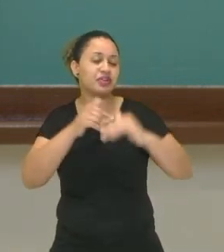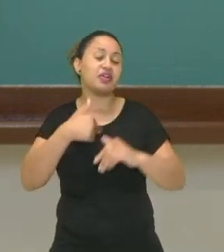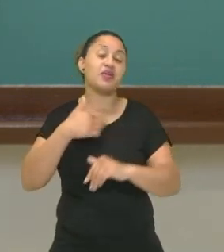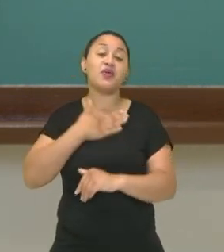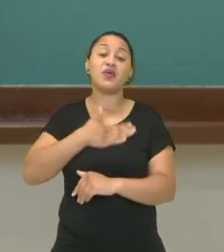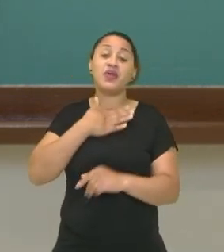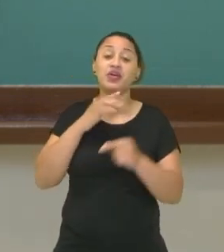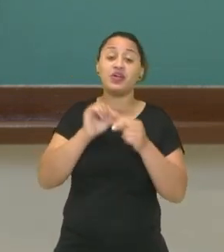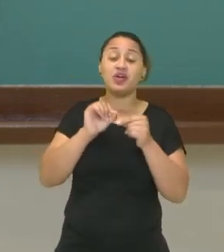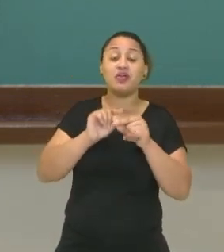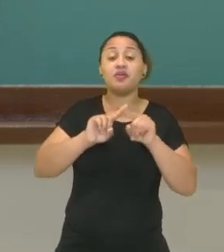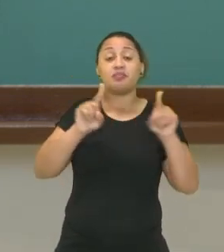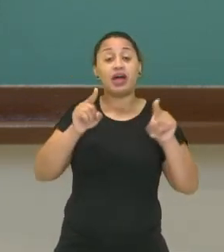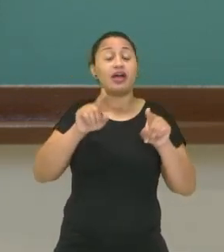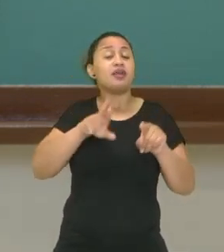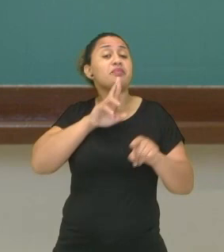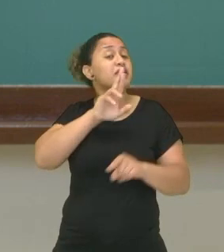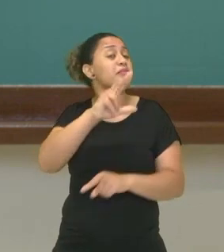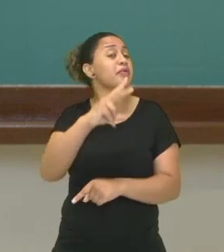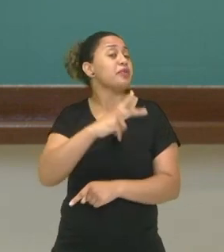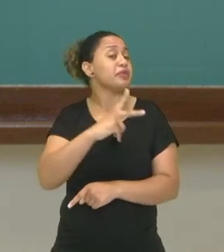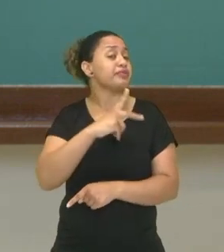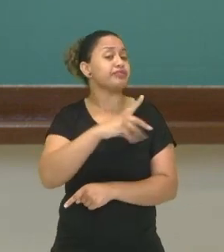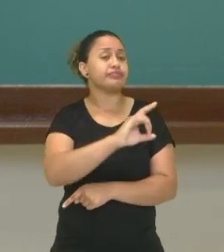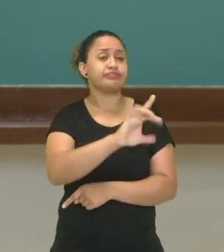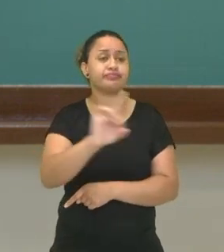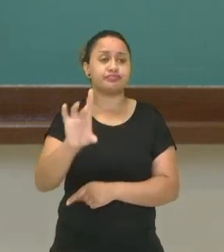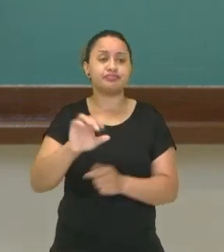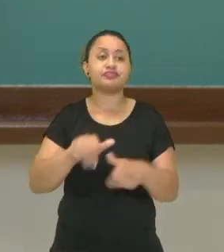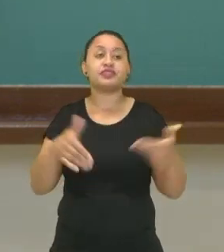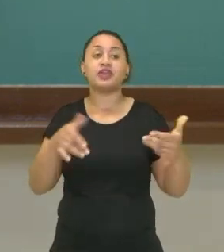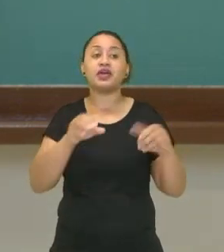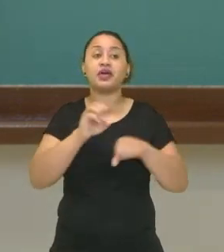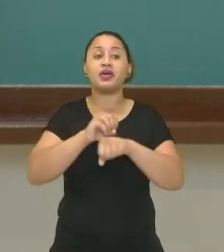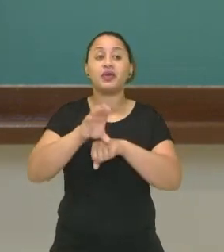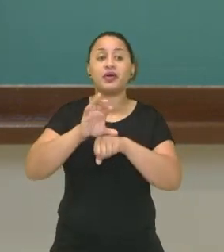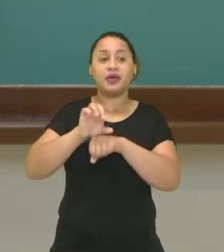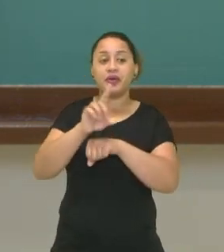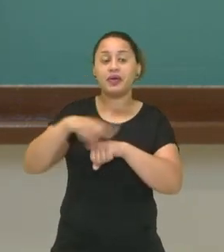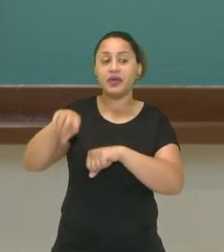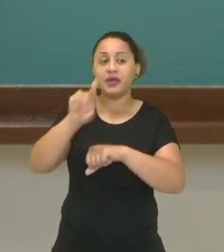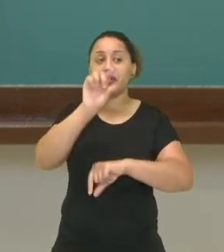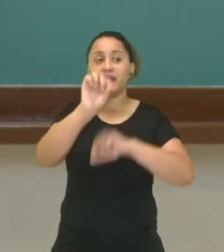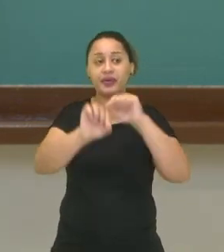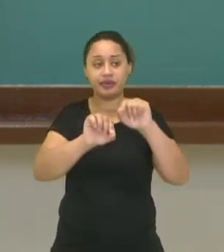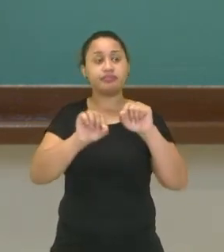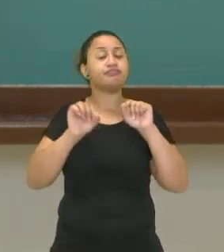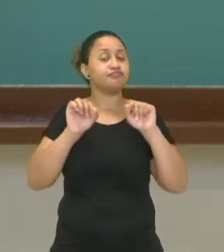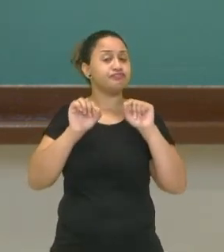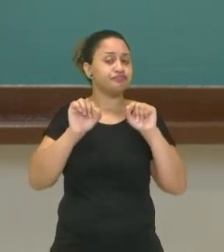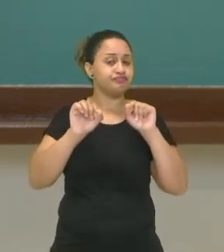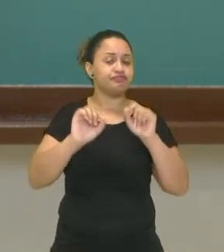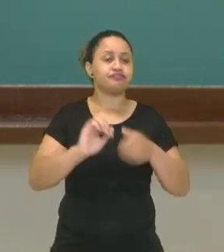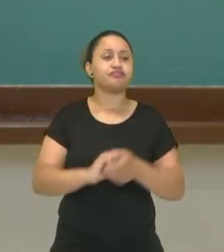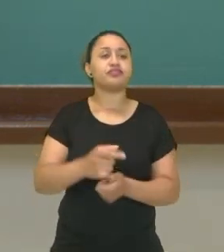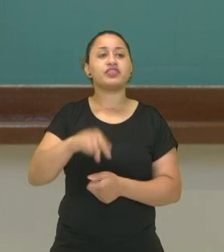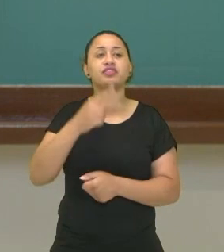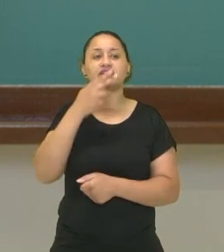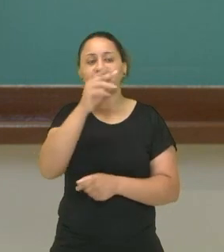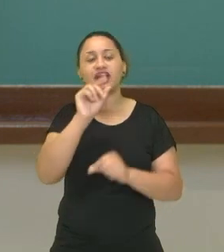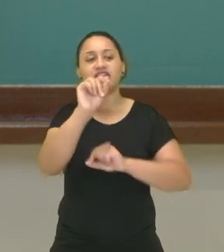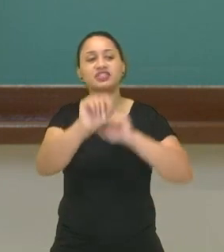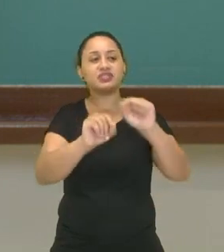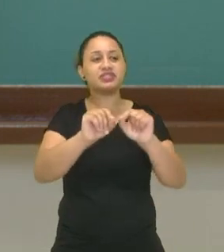fazer. Mas essa resposta é muito pessoal. Agora, uma dica que eu vou deixar para vocês. O que você acha